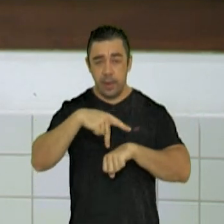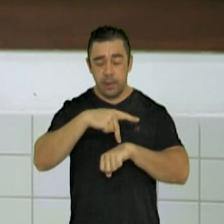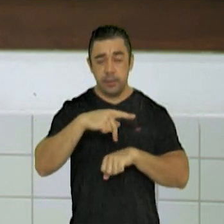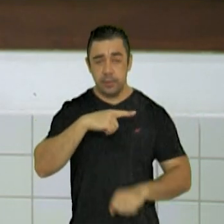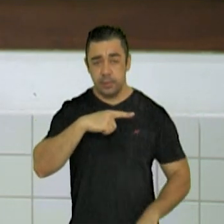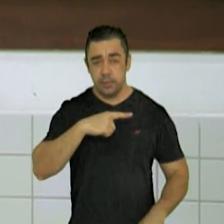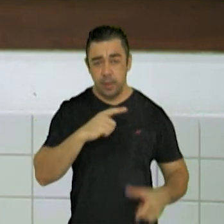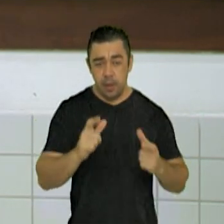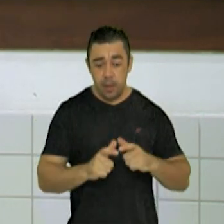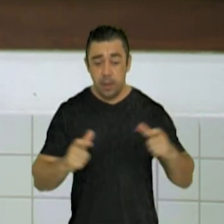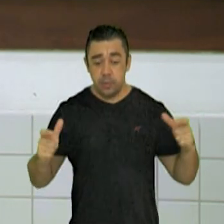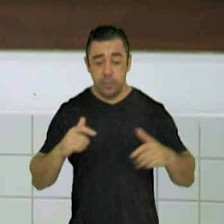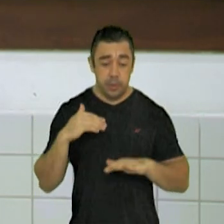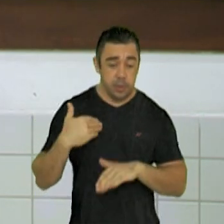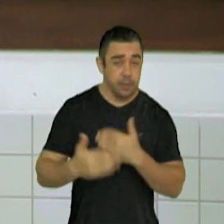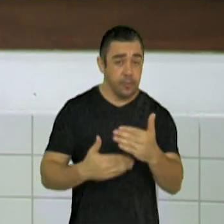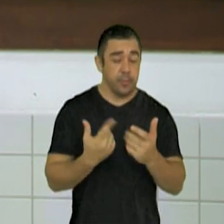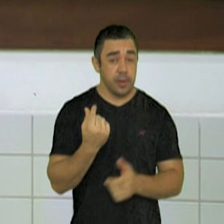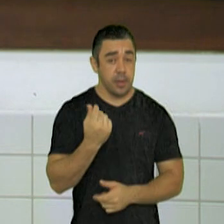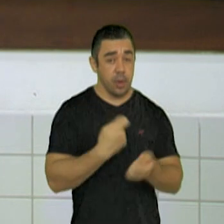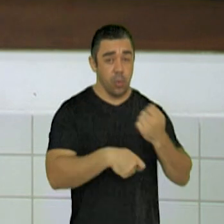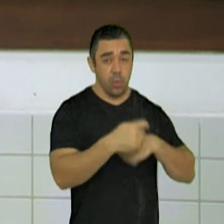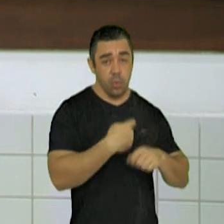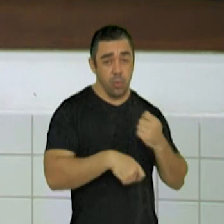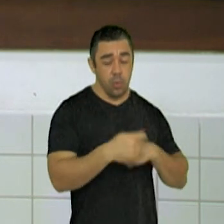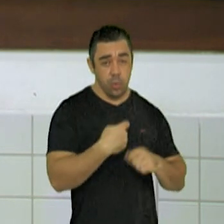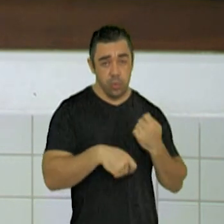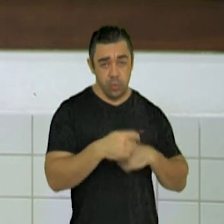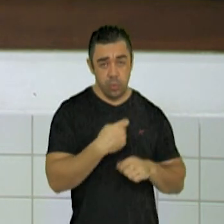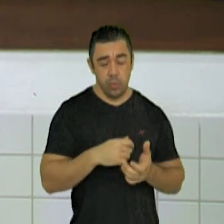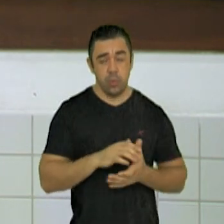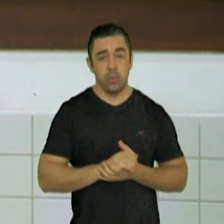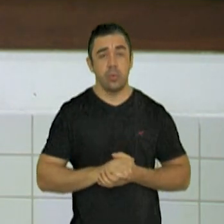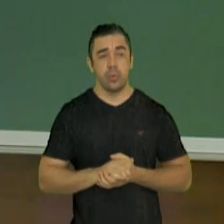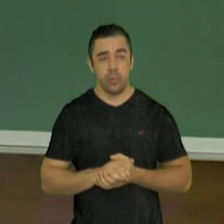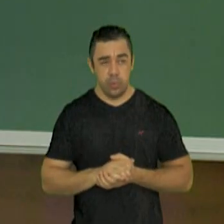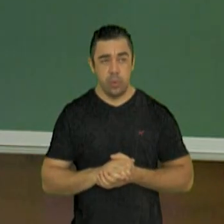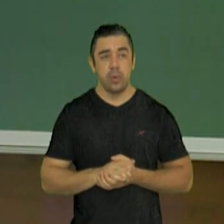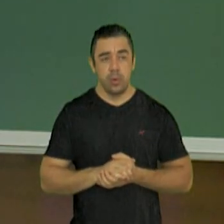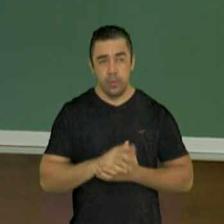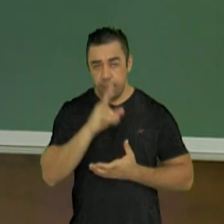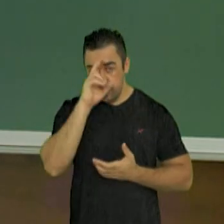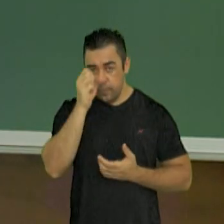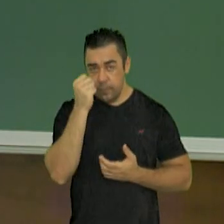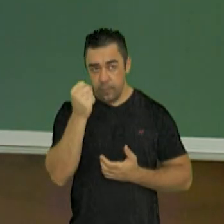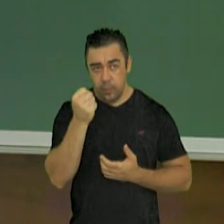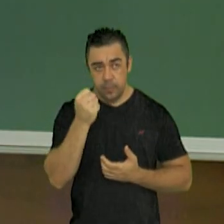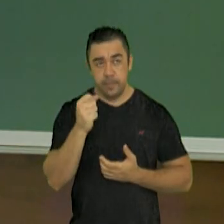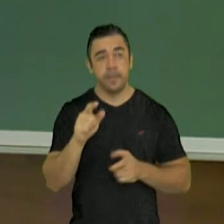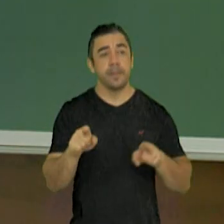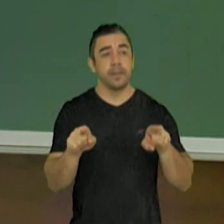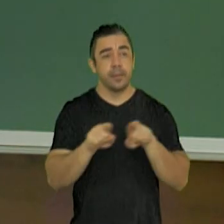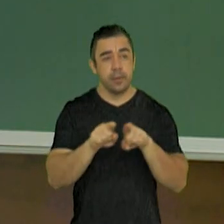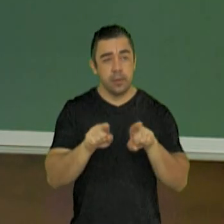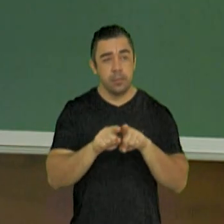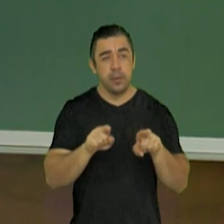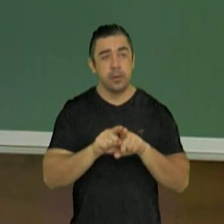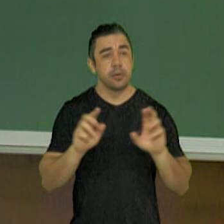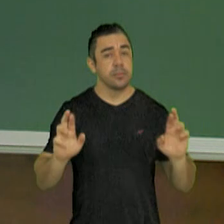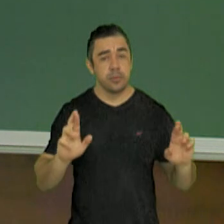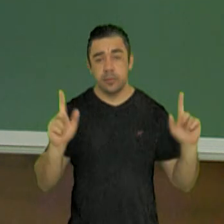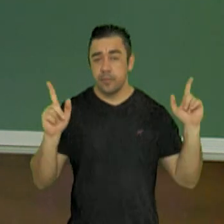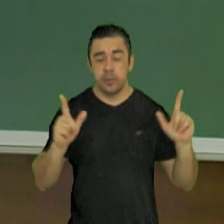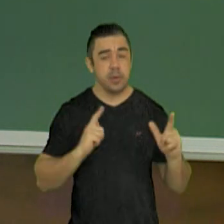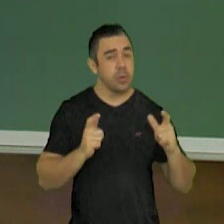um crescimento, um desenvolvimento econômico muito efetivo, Nós temos também contrastes,